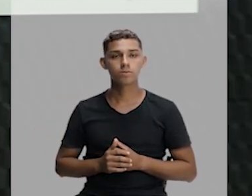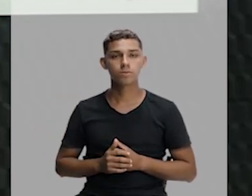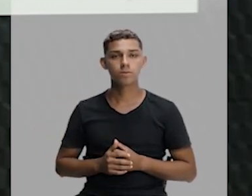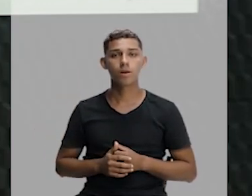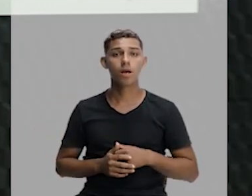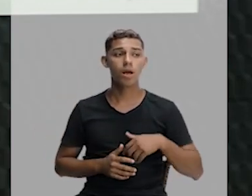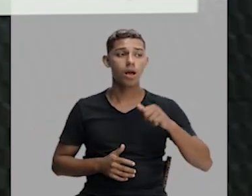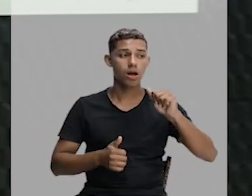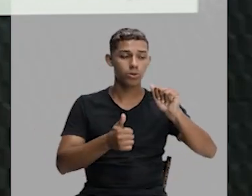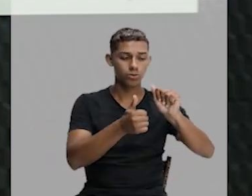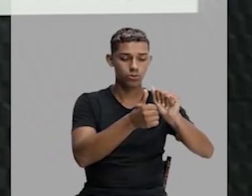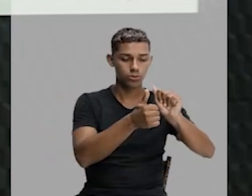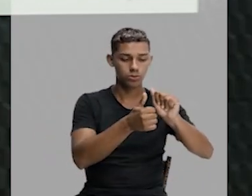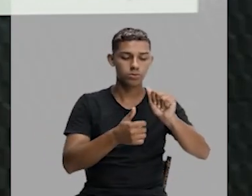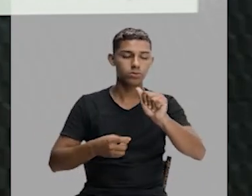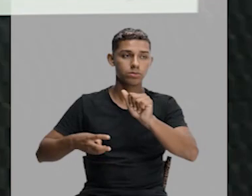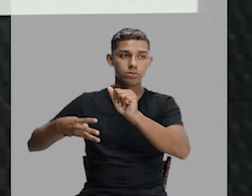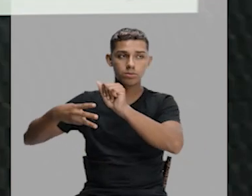A3,